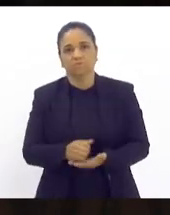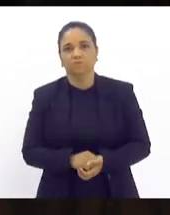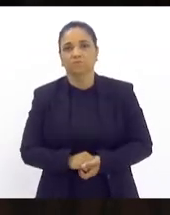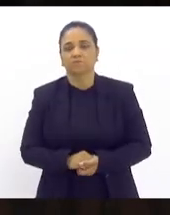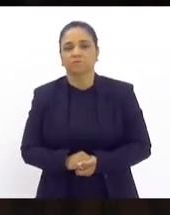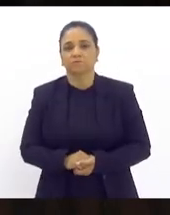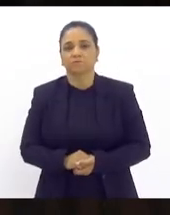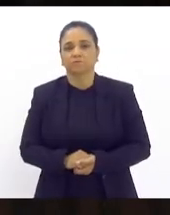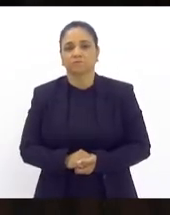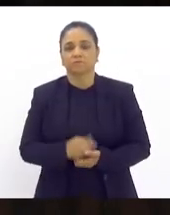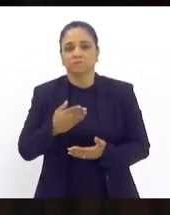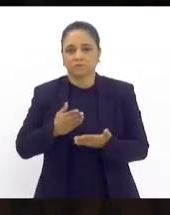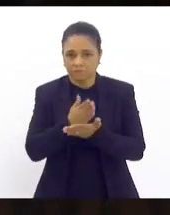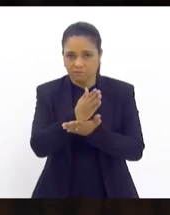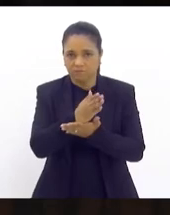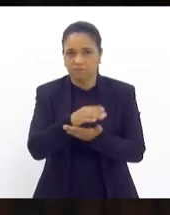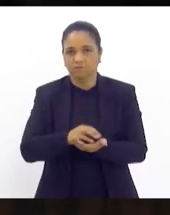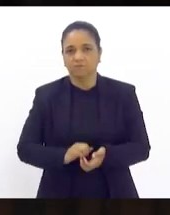aprovado